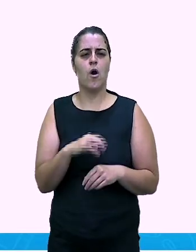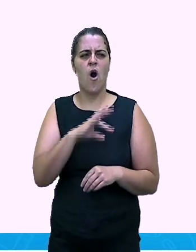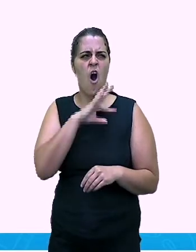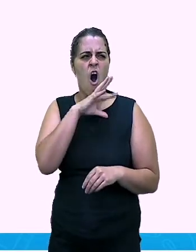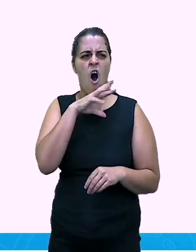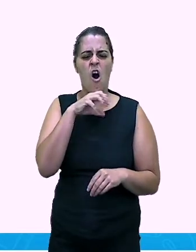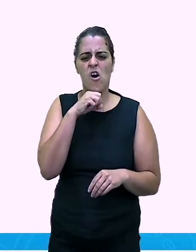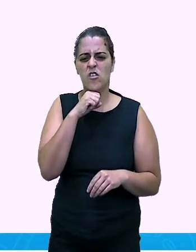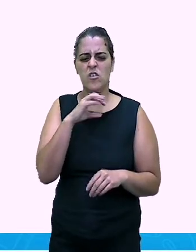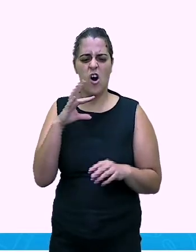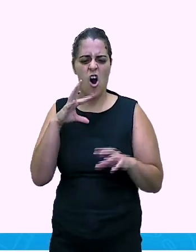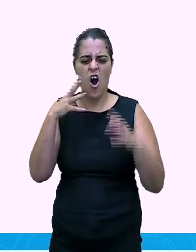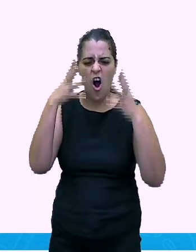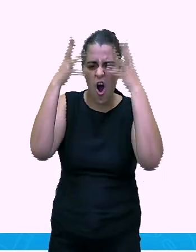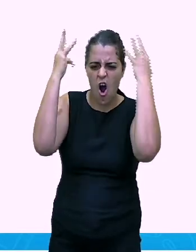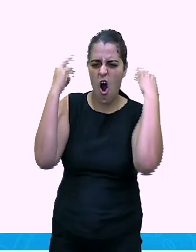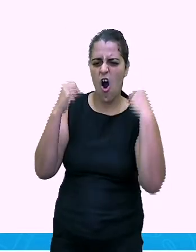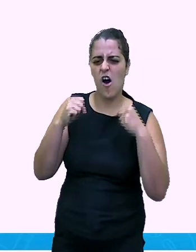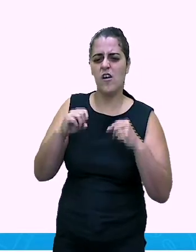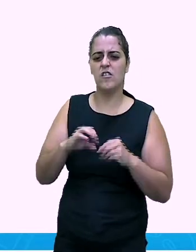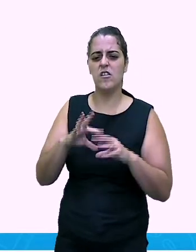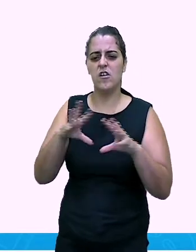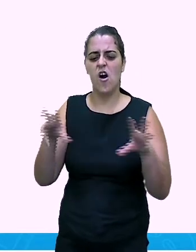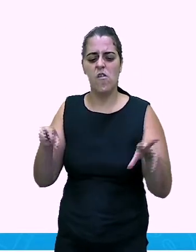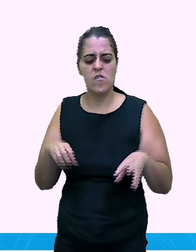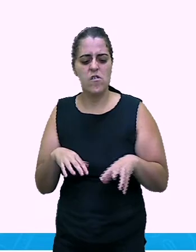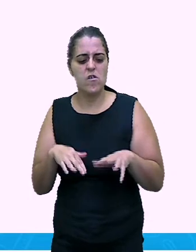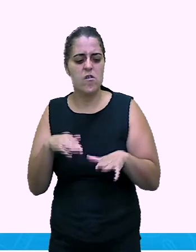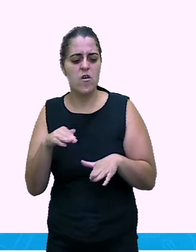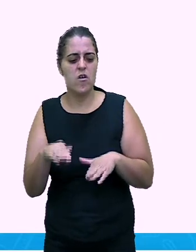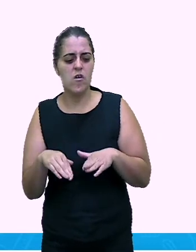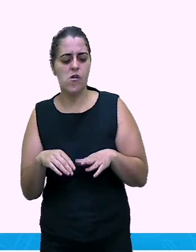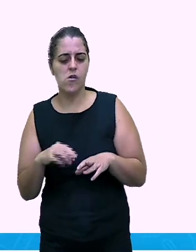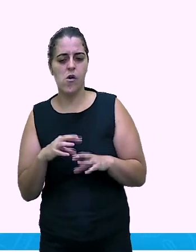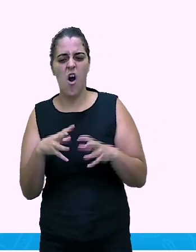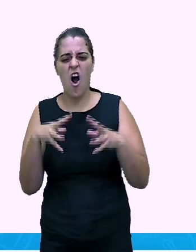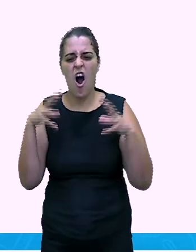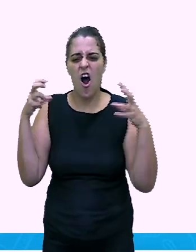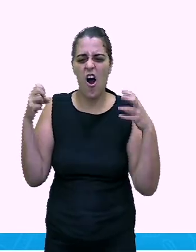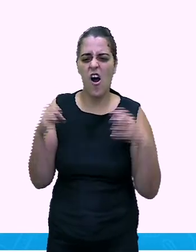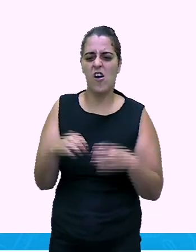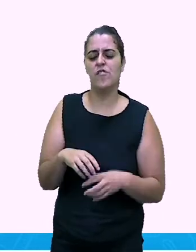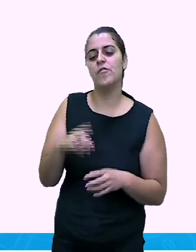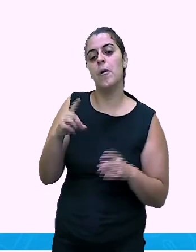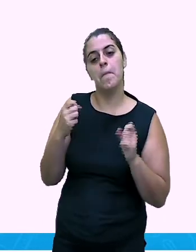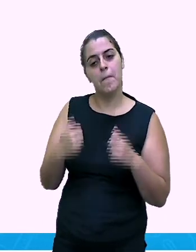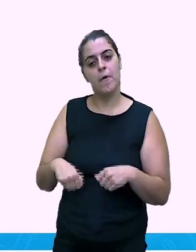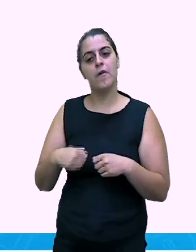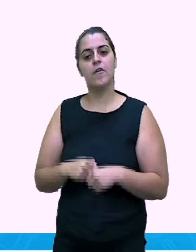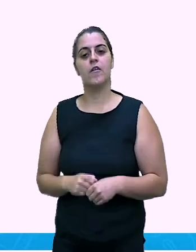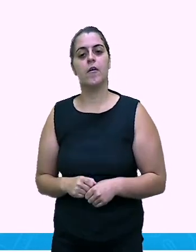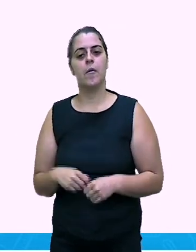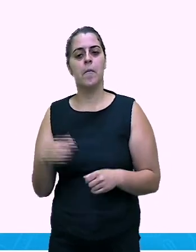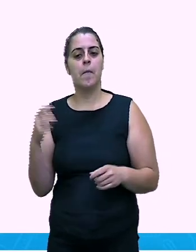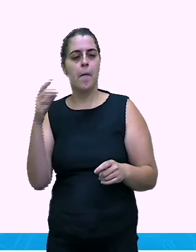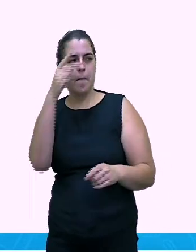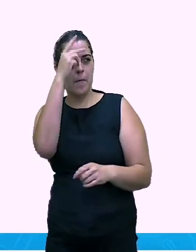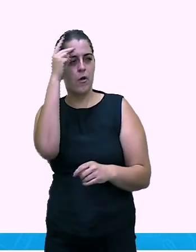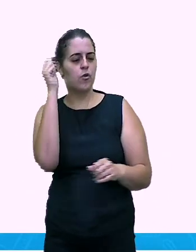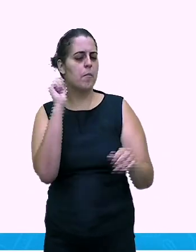do leão, se tiver aí um leão na sua história. Você pode colocar alguém batendo